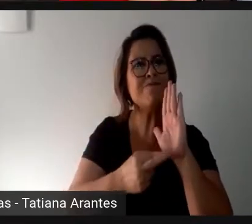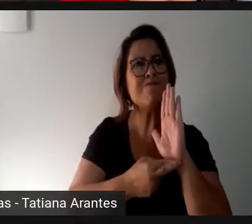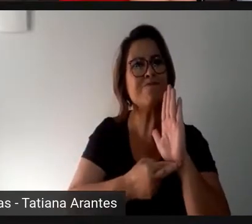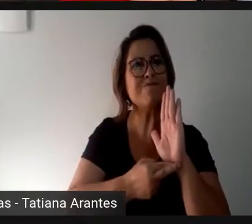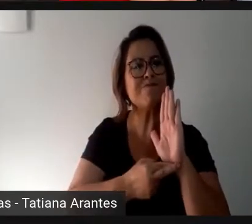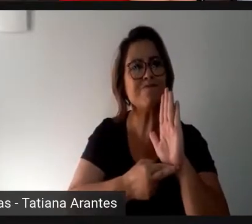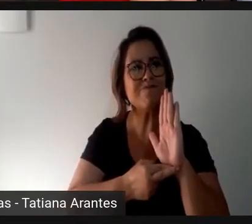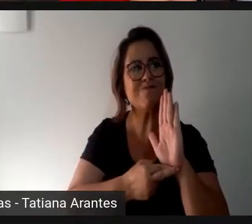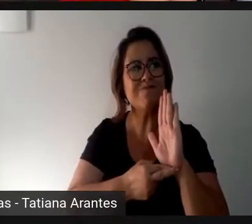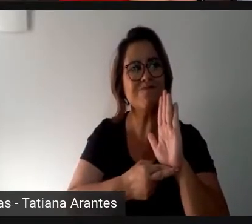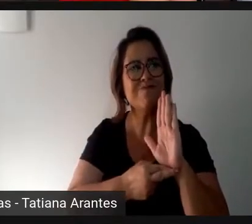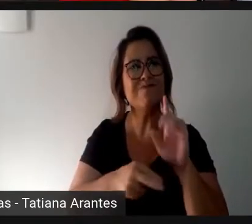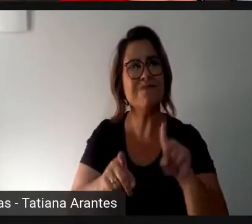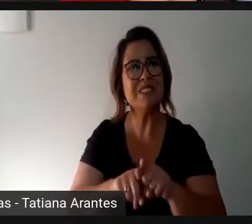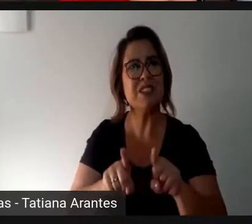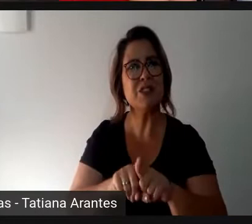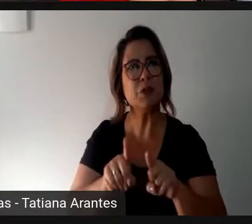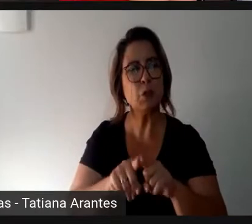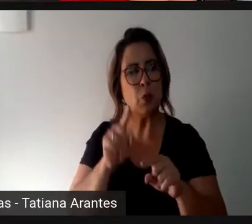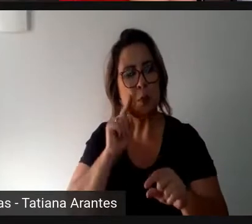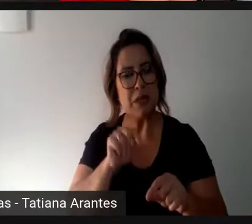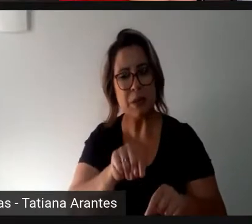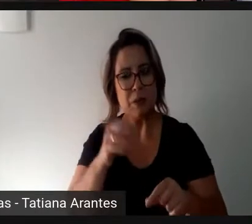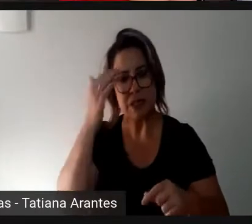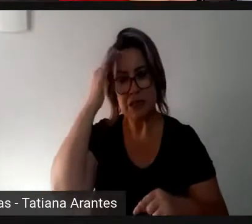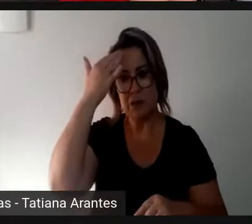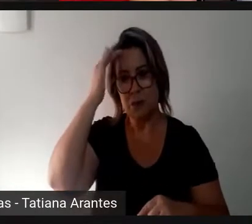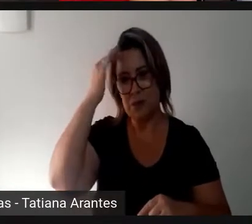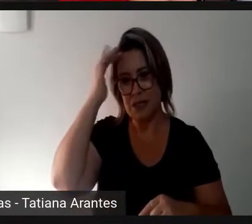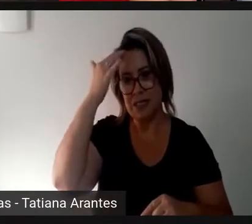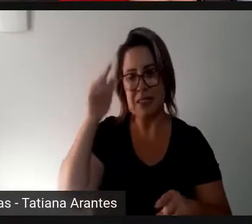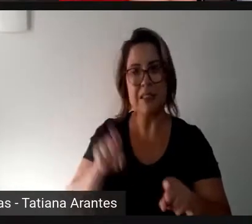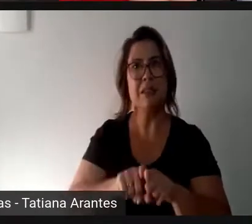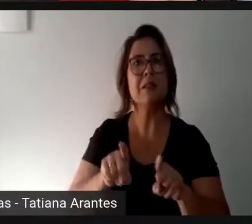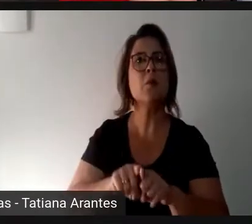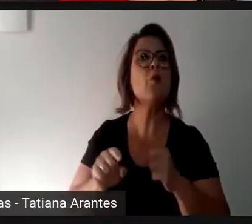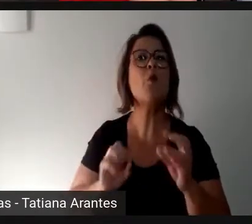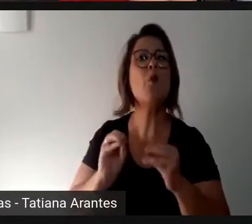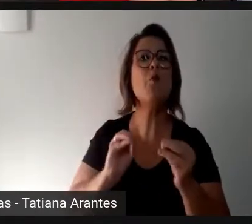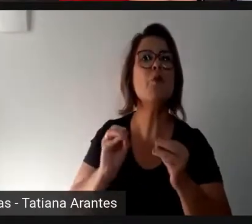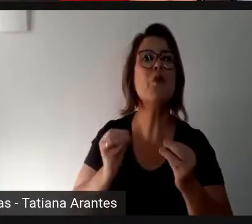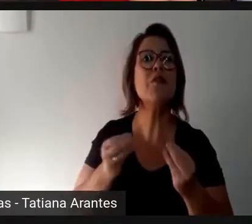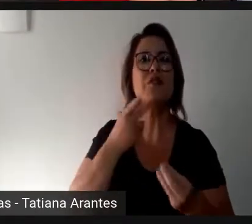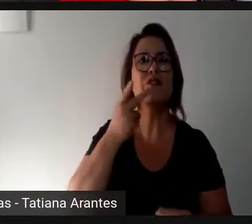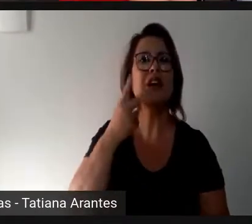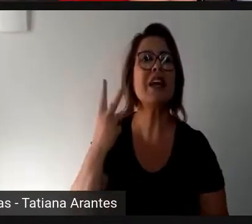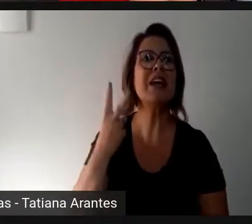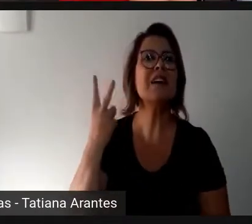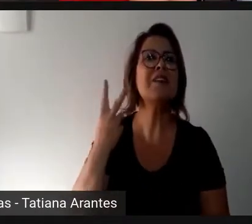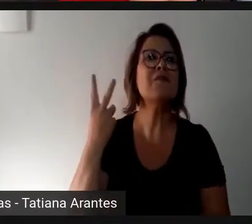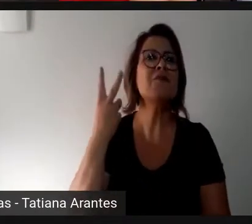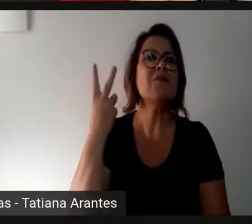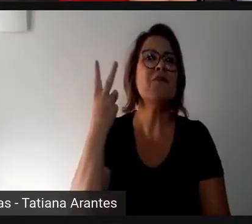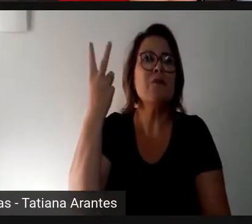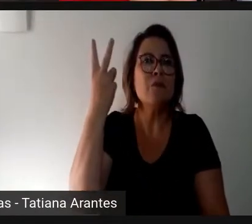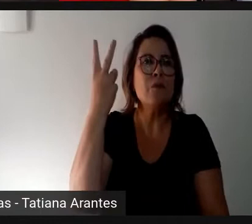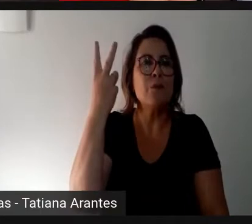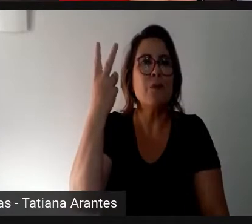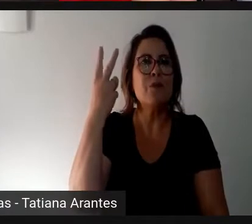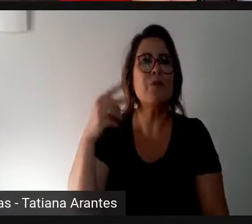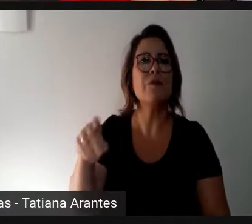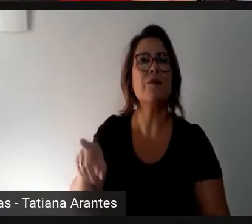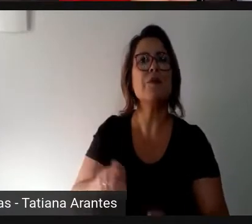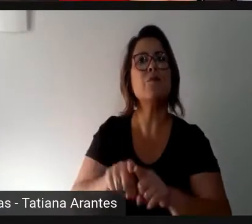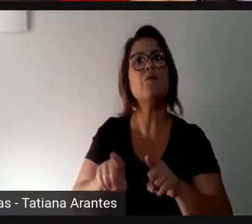proficiência, não existe interpretação de norma que não esteja ligada a valores. Necessariamente, na teoria tridimensional lá de Miguel